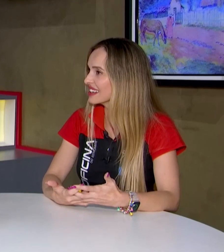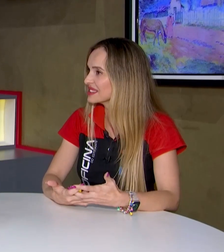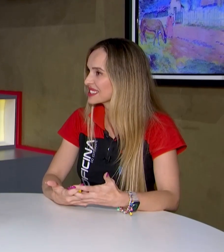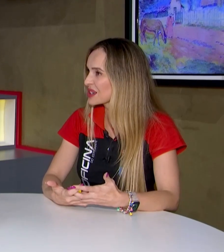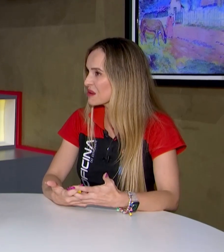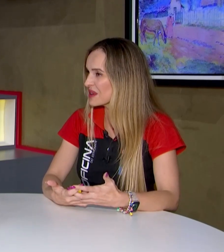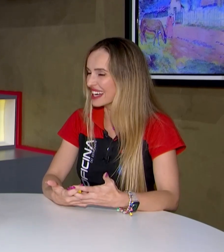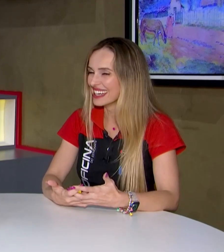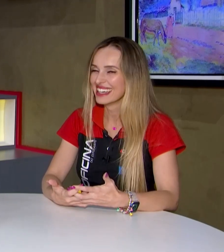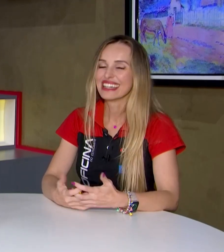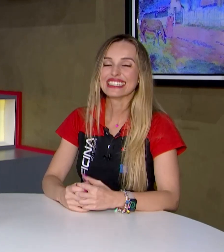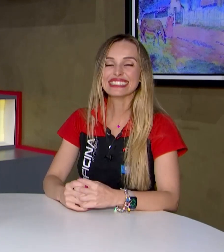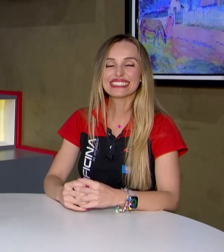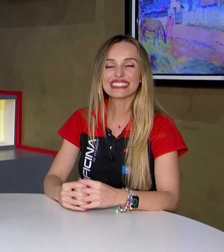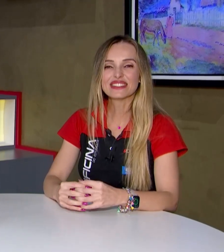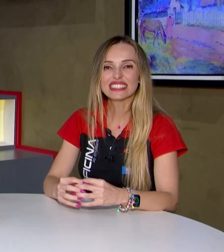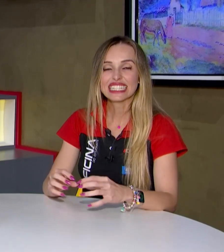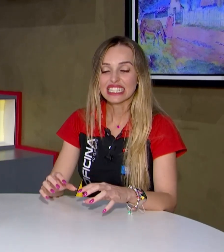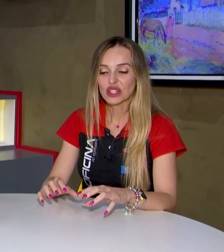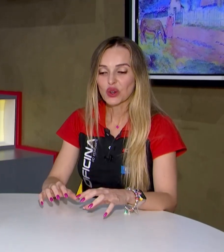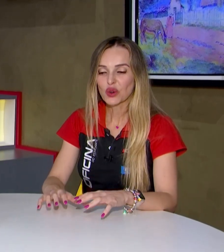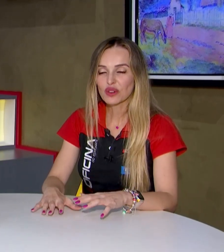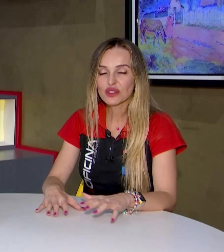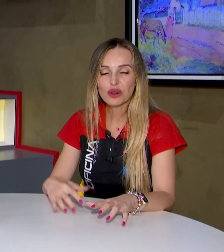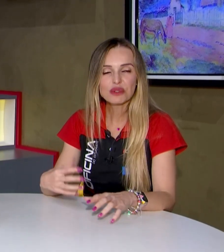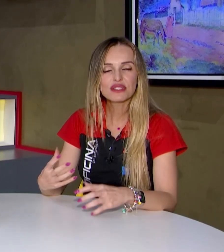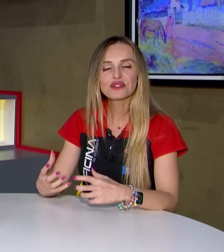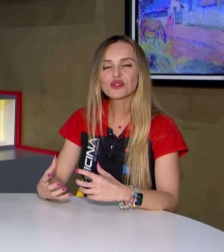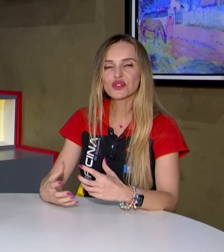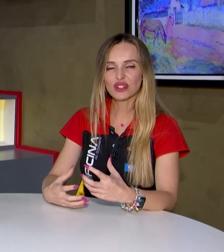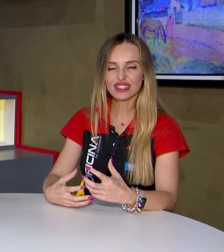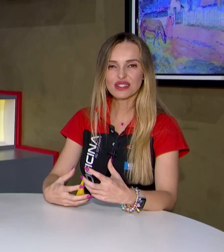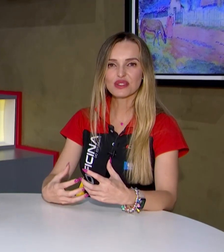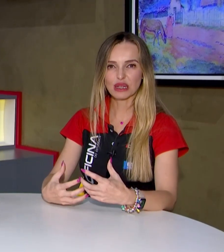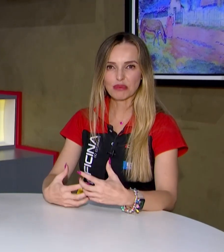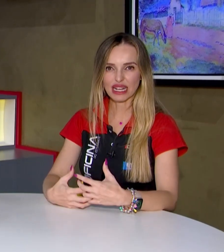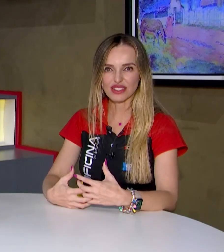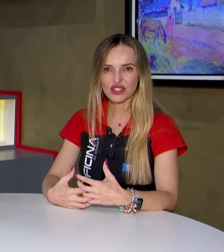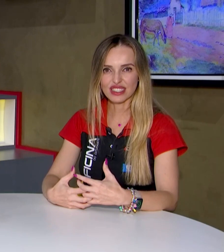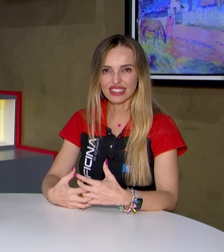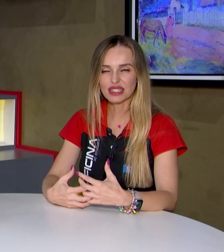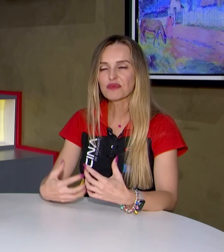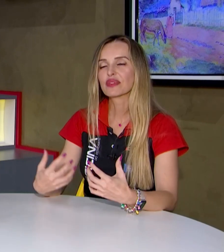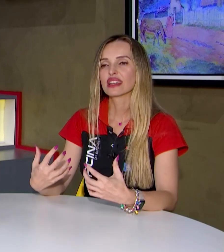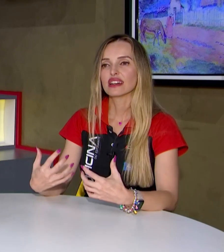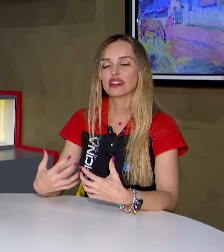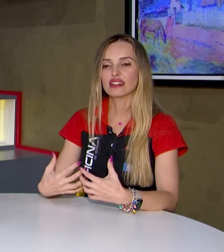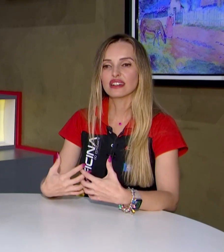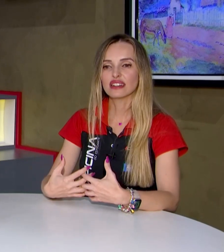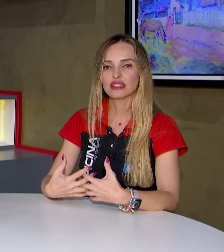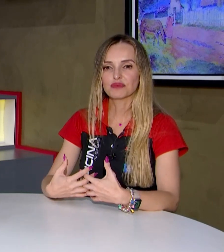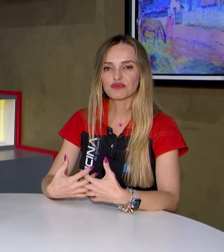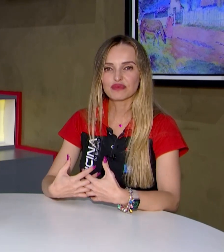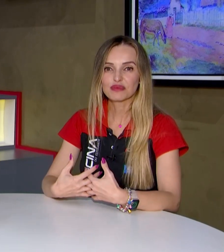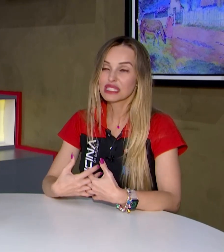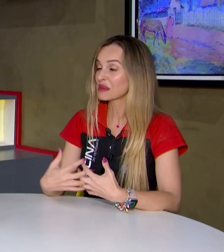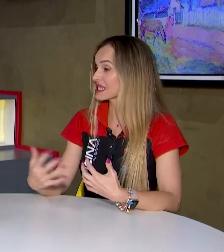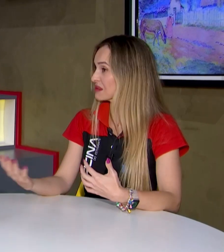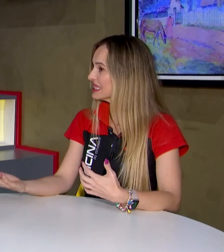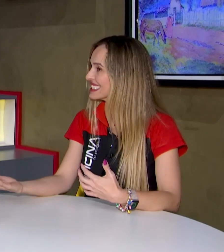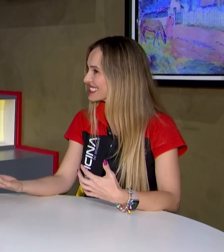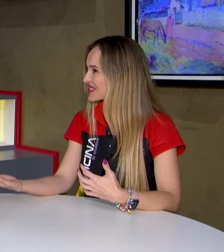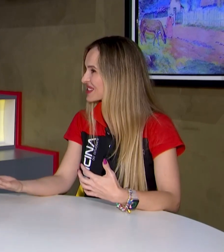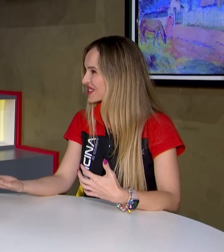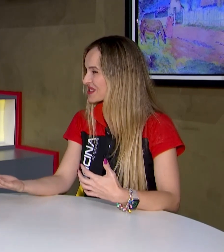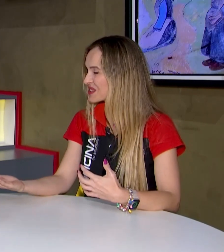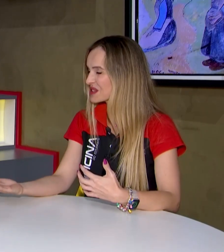emoções, né? Meu Deus do céu. Como é? Então, como que funciona isso na prática, né? Ainda